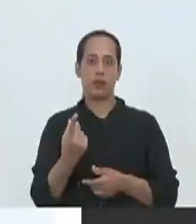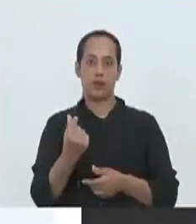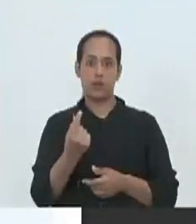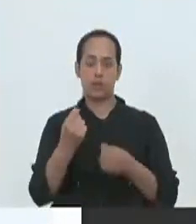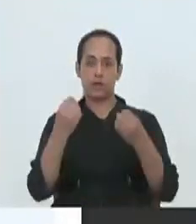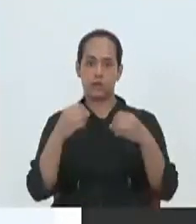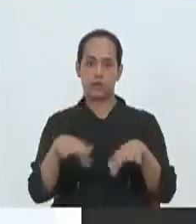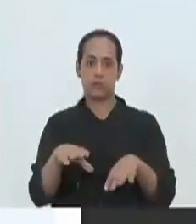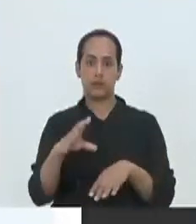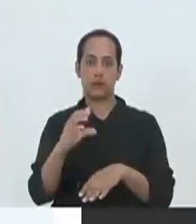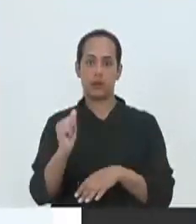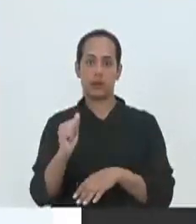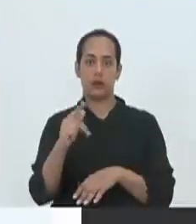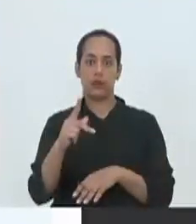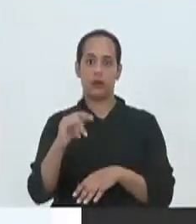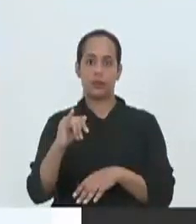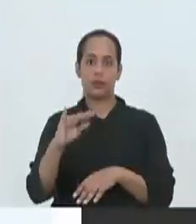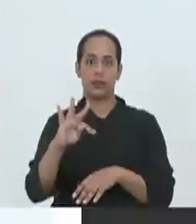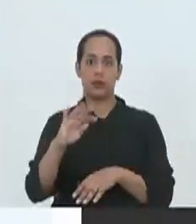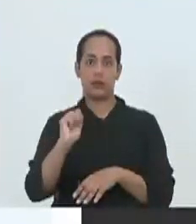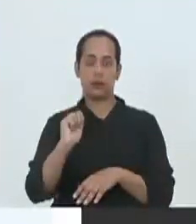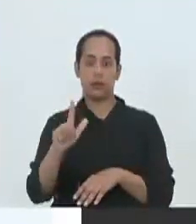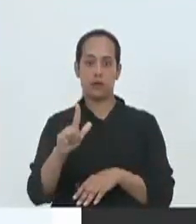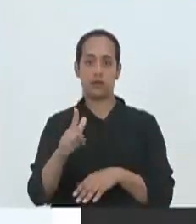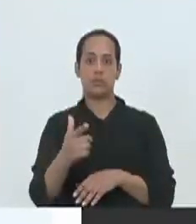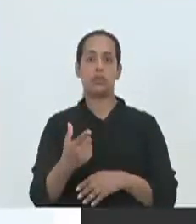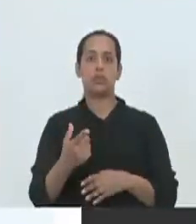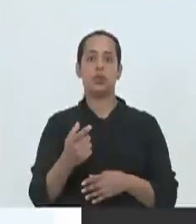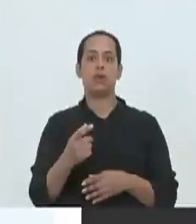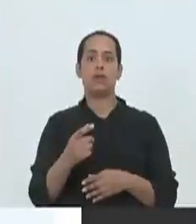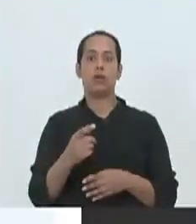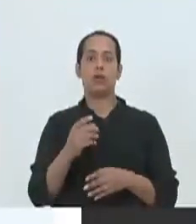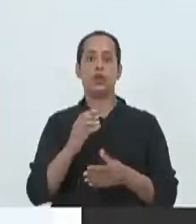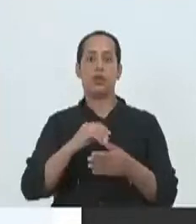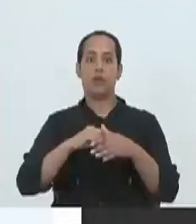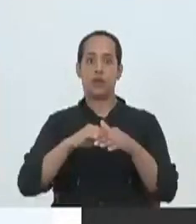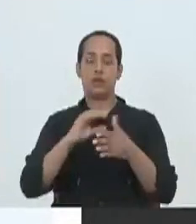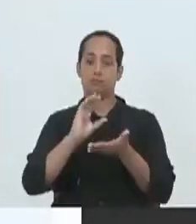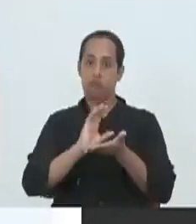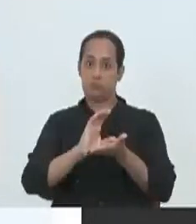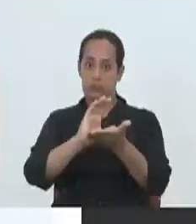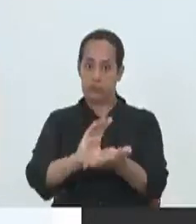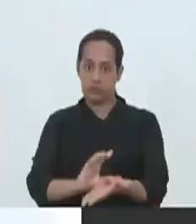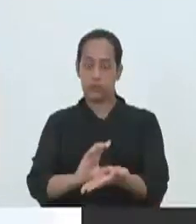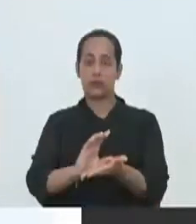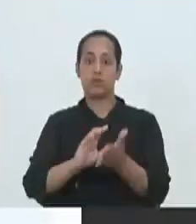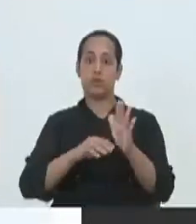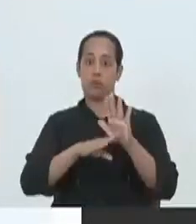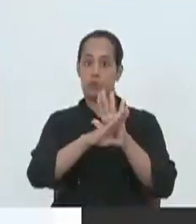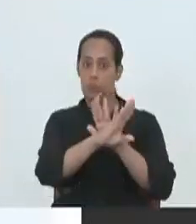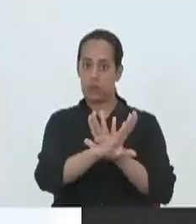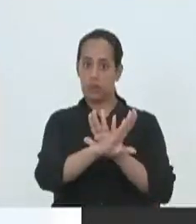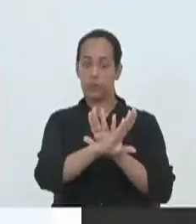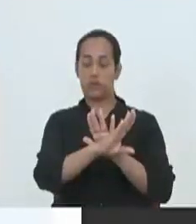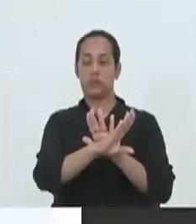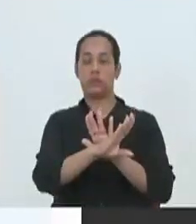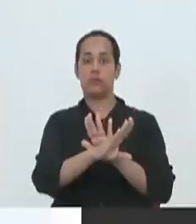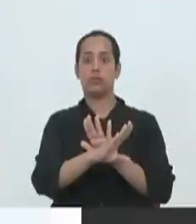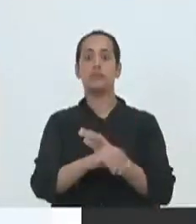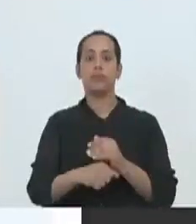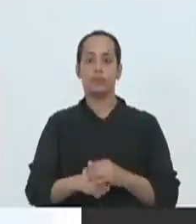aumento dos investimentos naturalmente obras do desenvolve São Paulo do CAF puxam esse número bastante para cima em